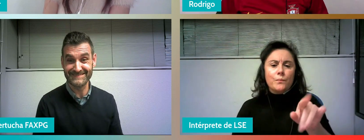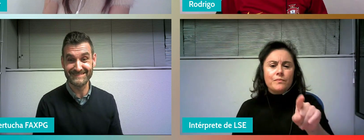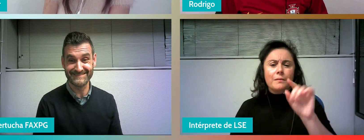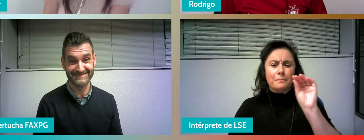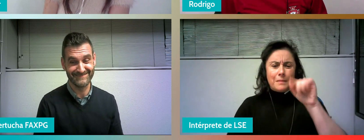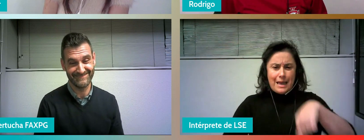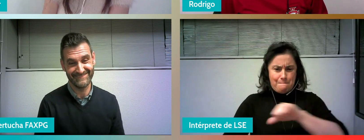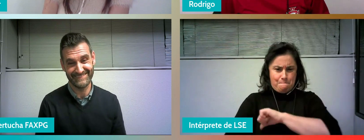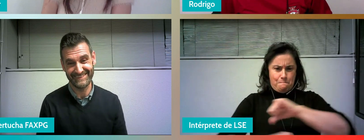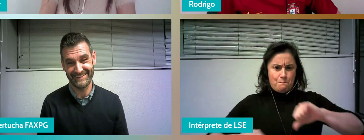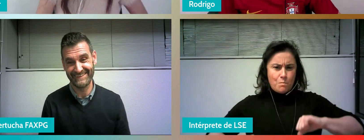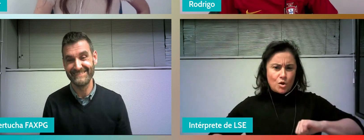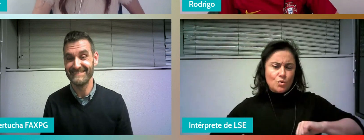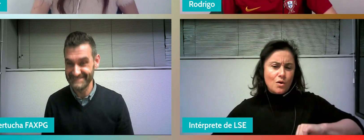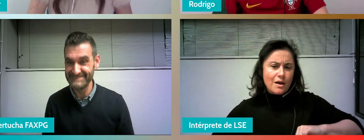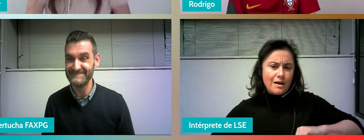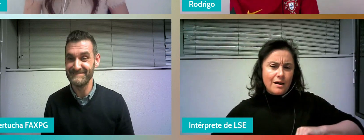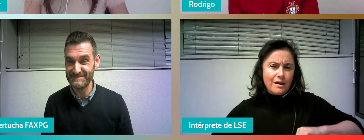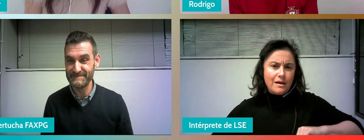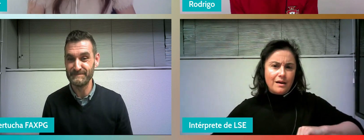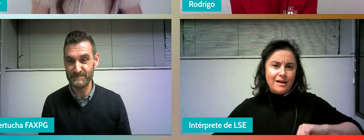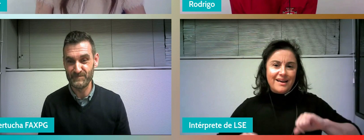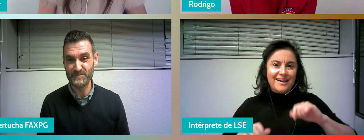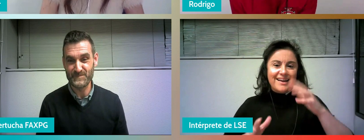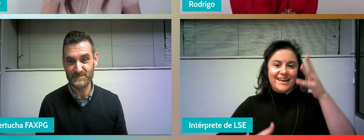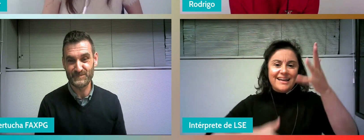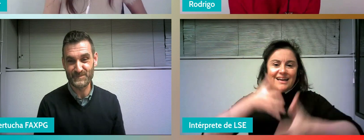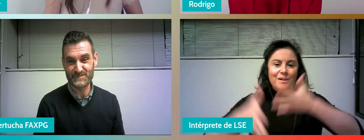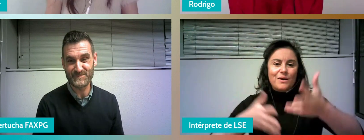Portugal na língua de sinais?